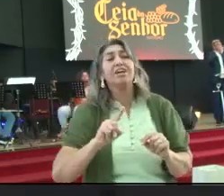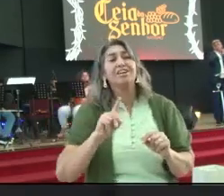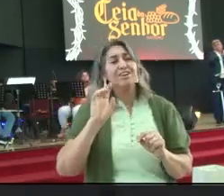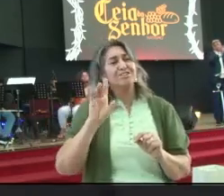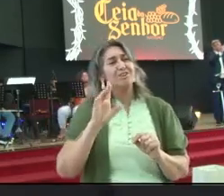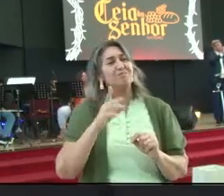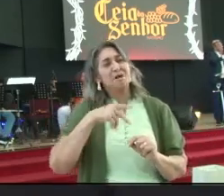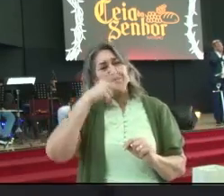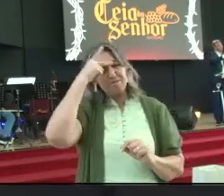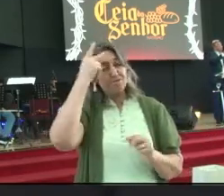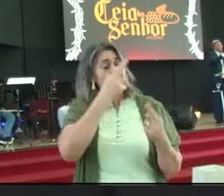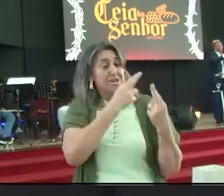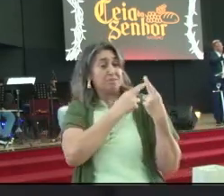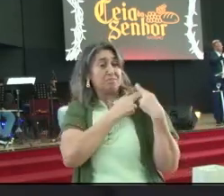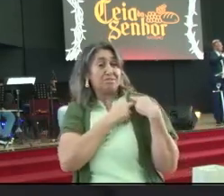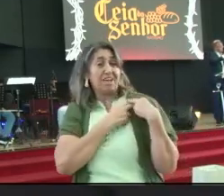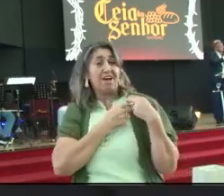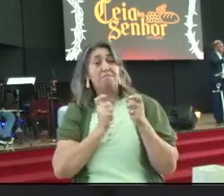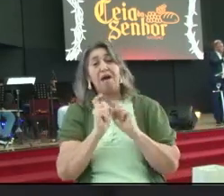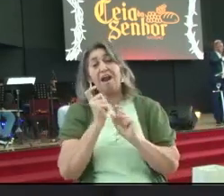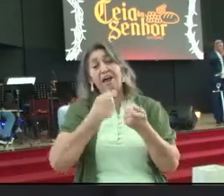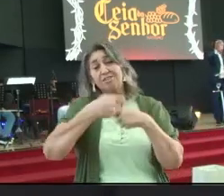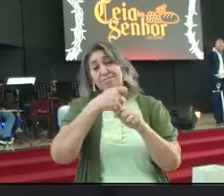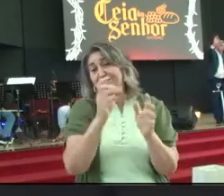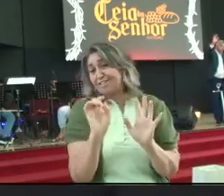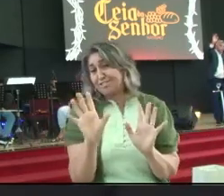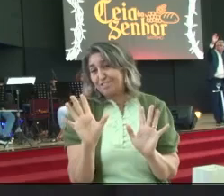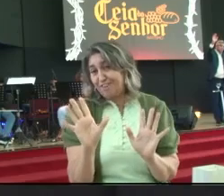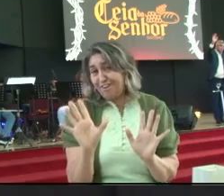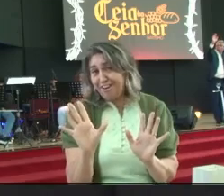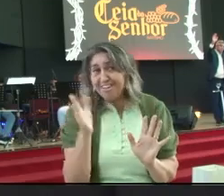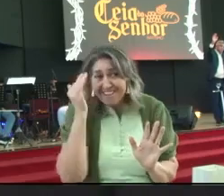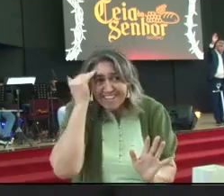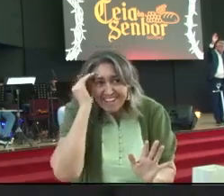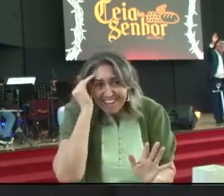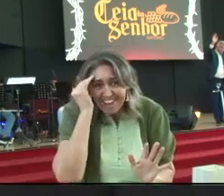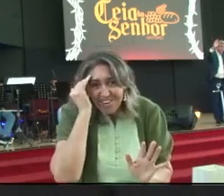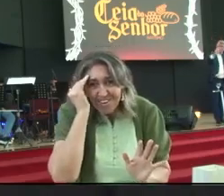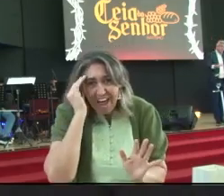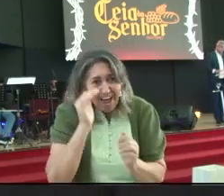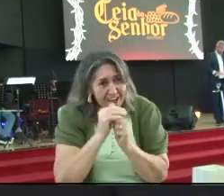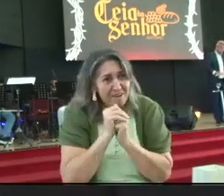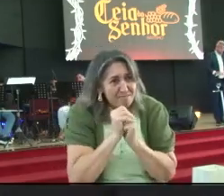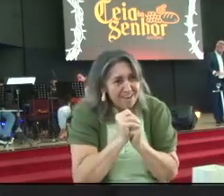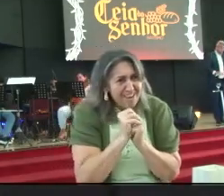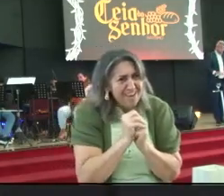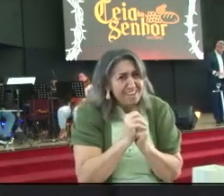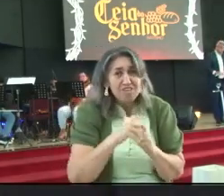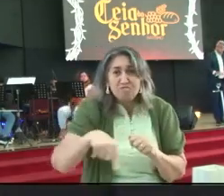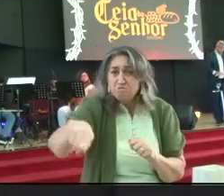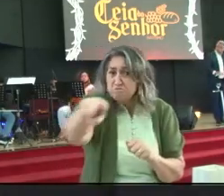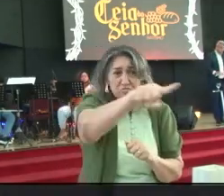administradores daquilo que Deus colocou em nossas mãos. Quantos estão comigo aqui, digam amém.